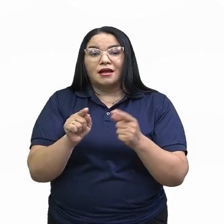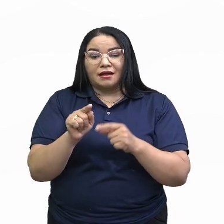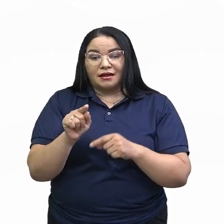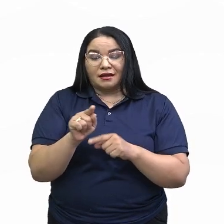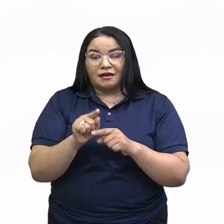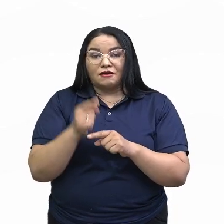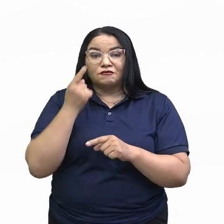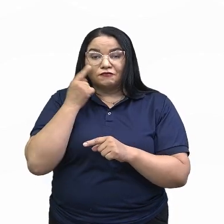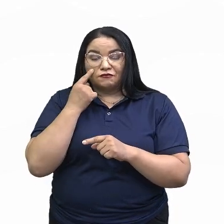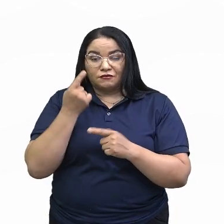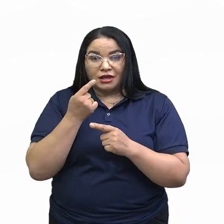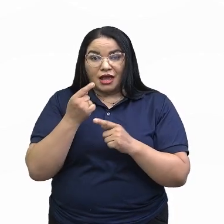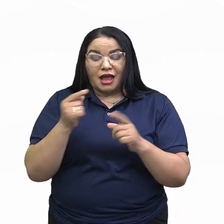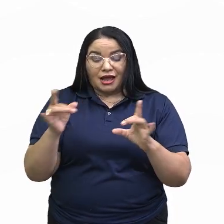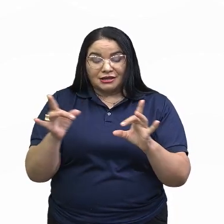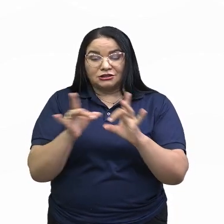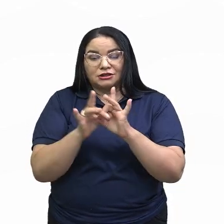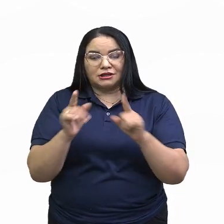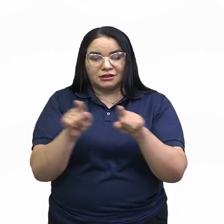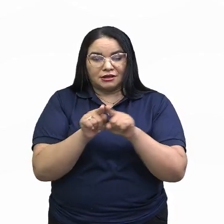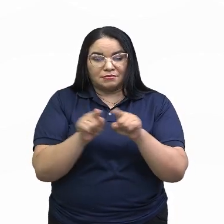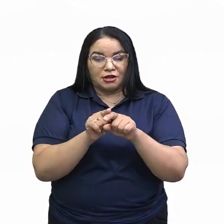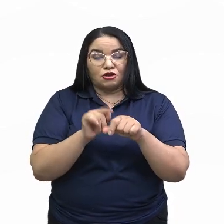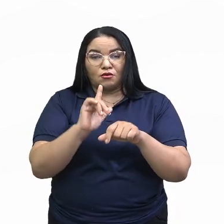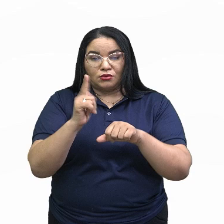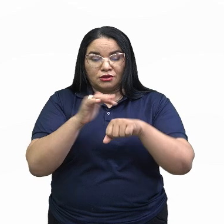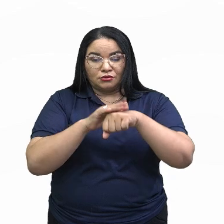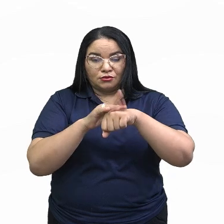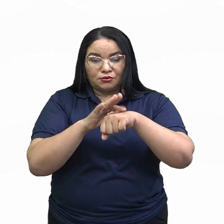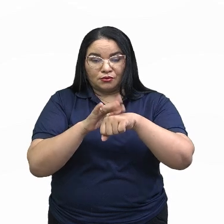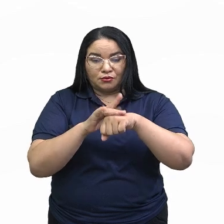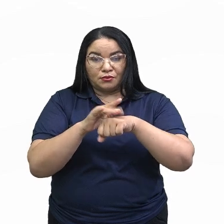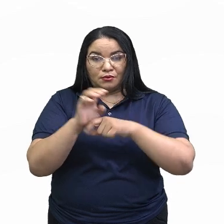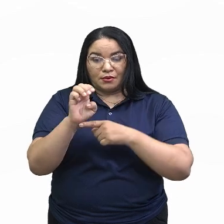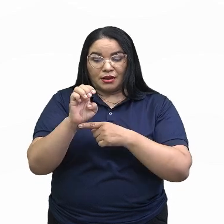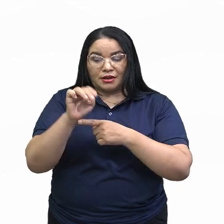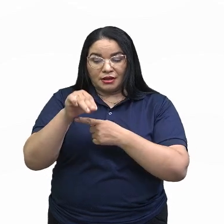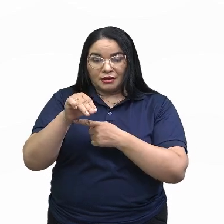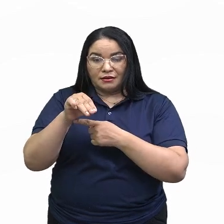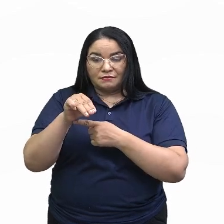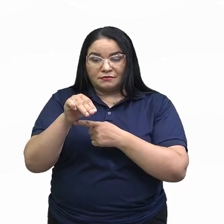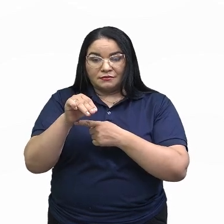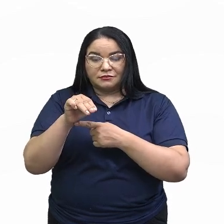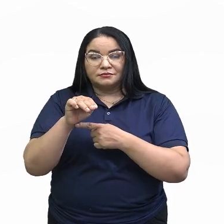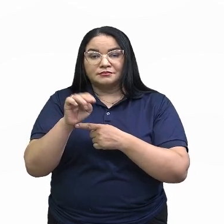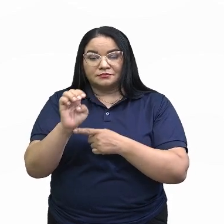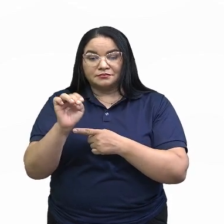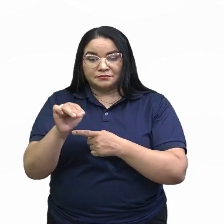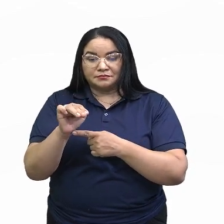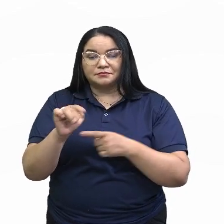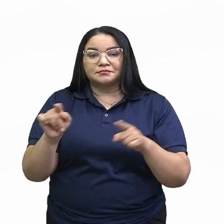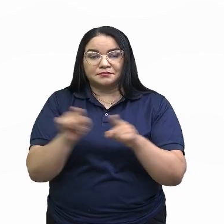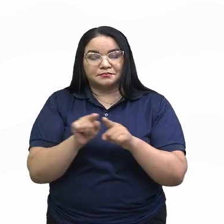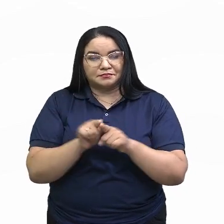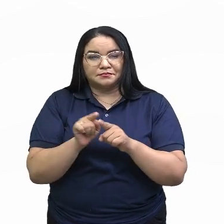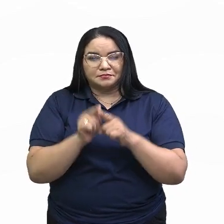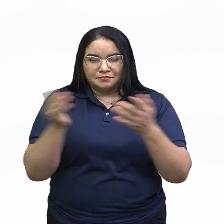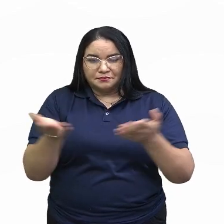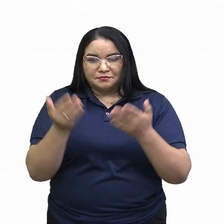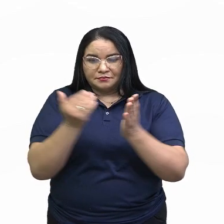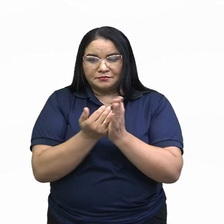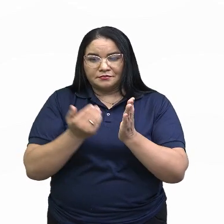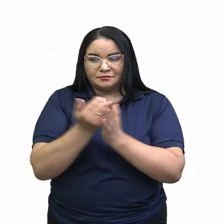chamada ELA. E, por fim, a gente vai conhecer sobre a esclerose múltipla. é M, tá certo? Então, vamos